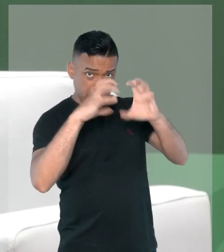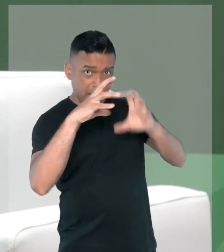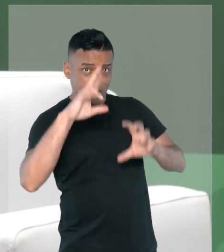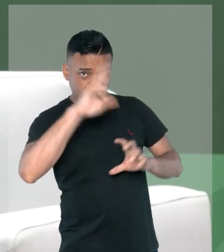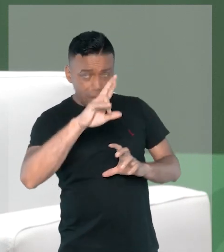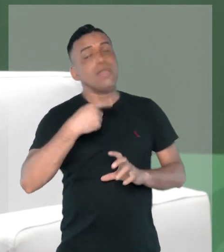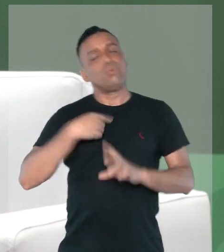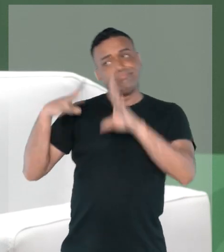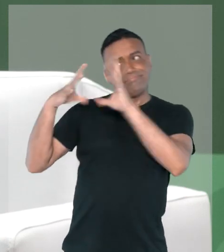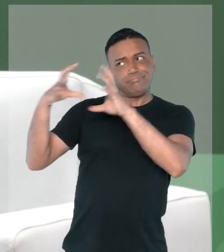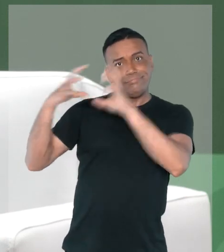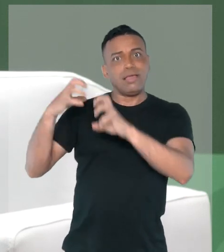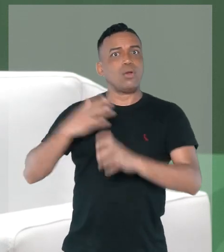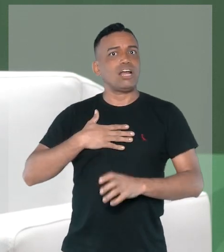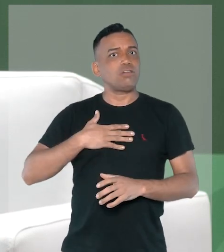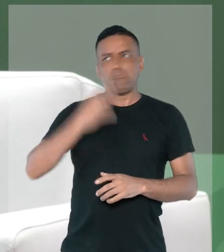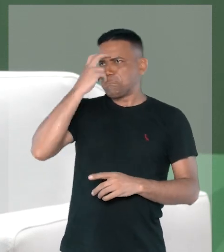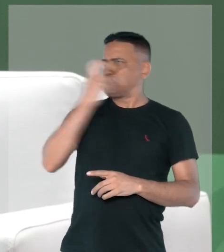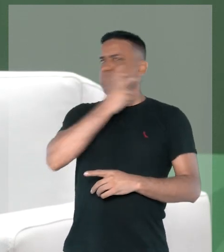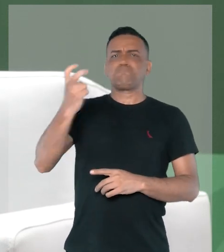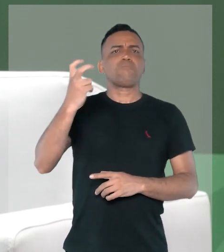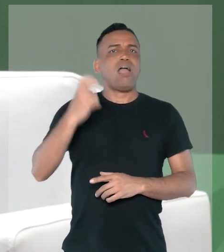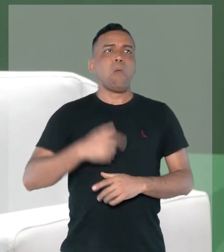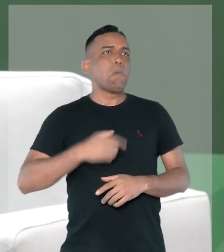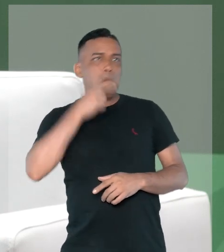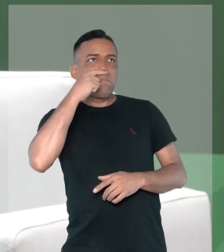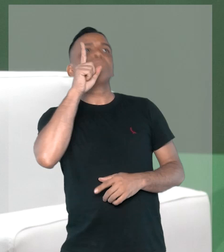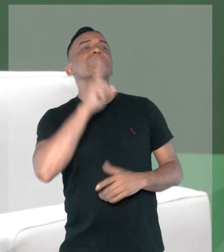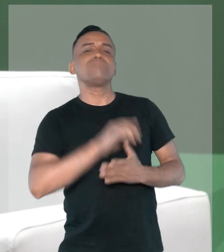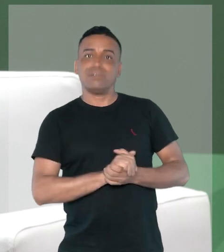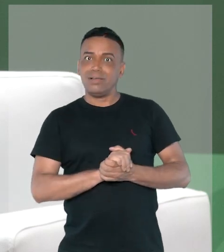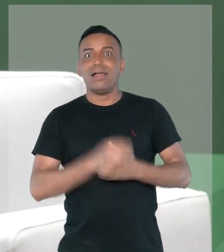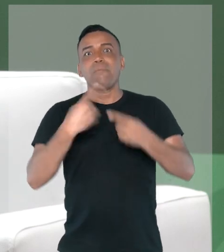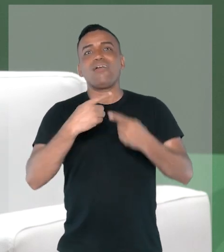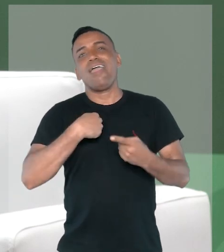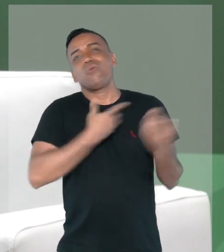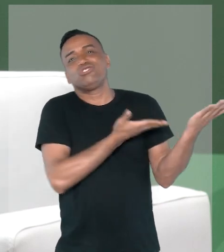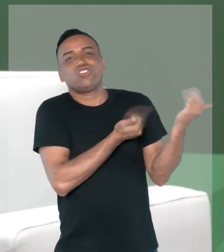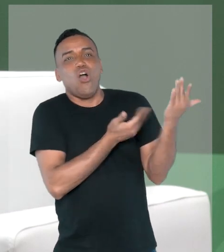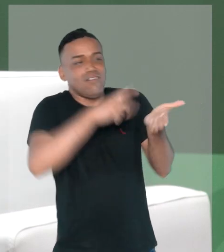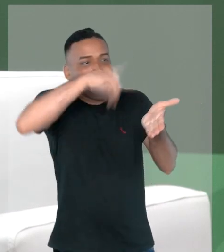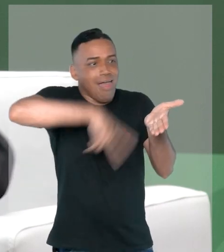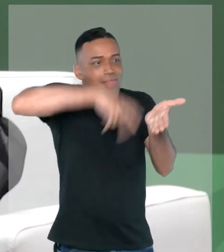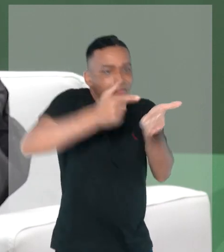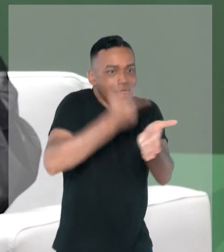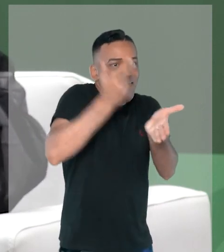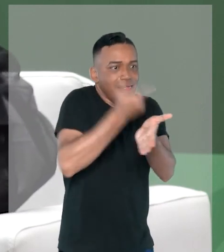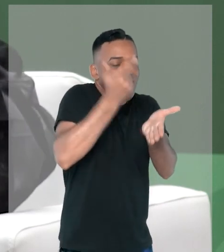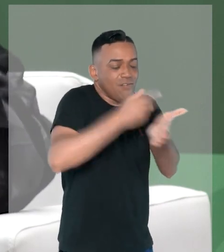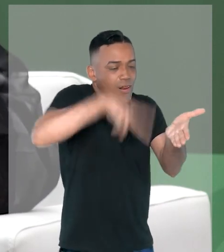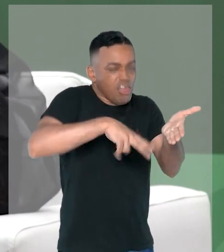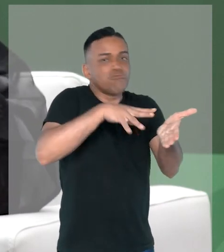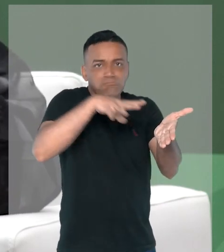brigava. Eu achava que eu sabia mais. Era muito metida. Quando a gente é jovem e você lê os livros e você acha,